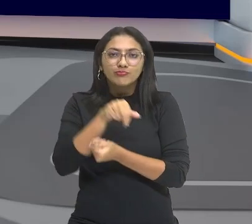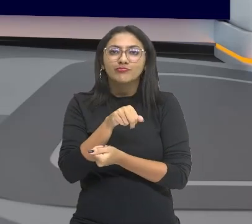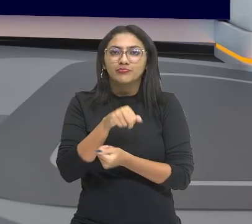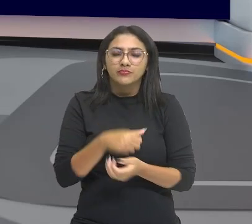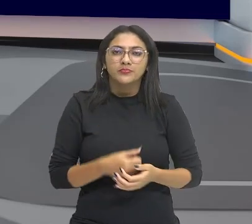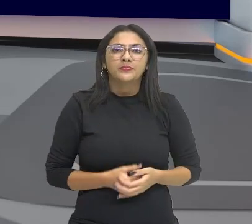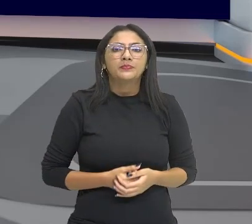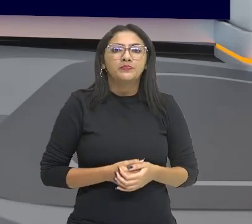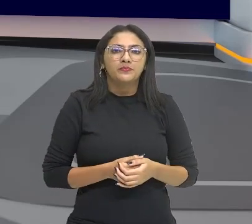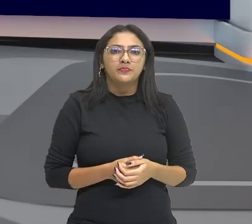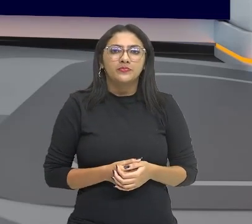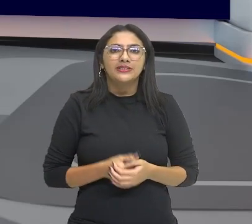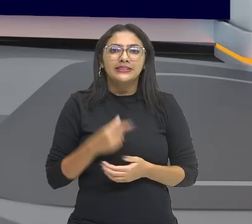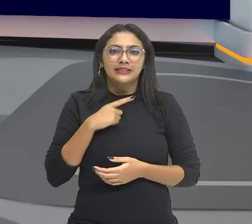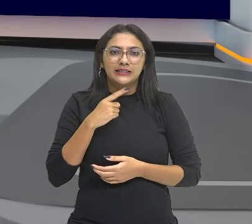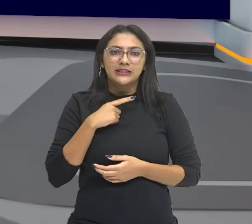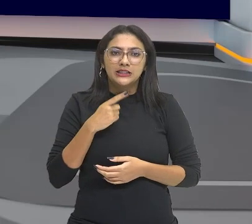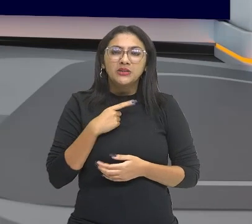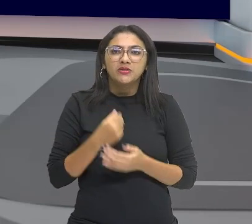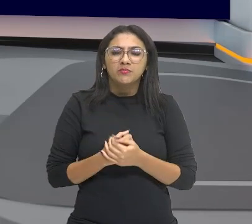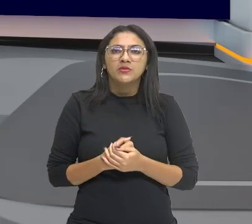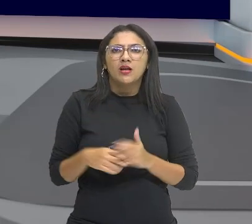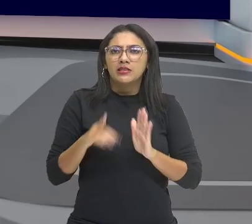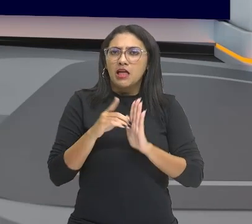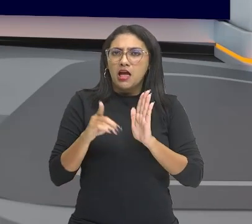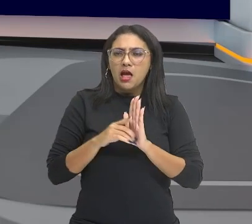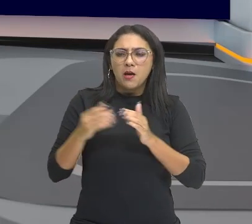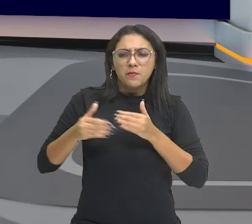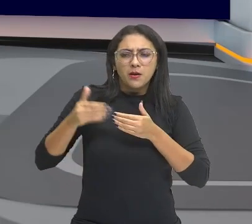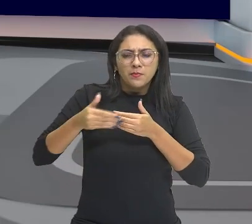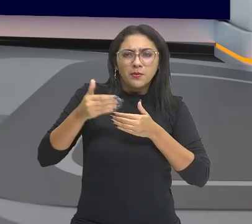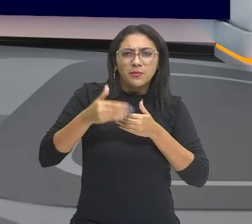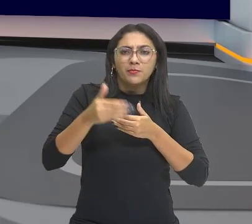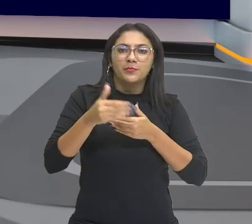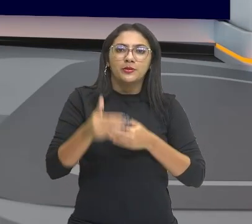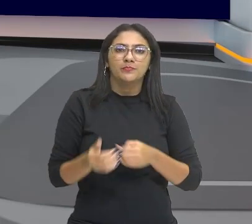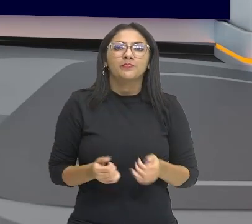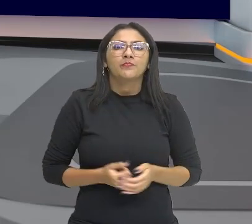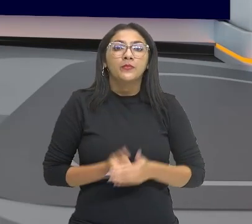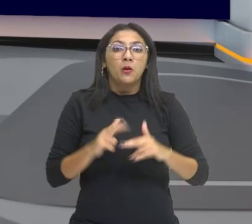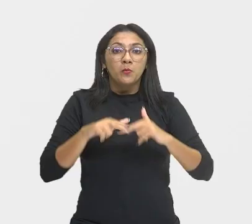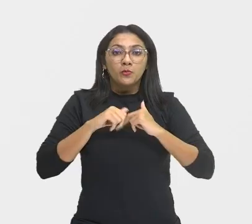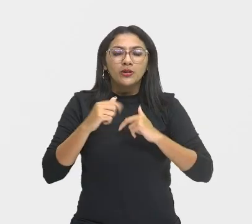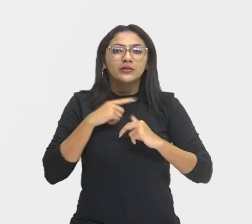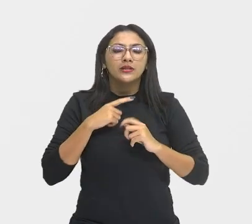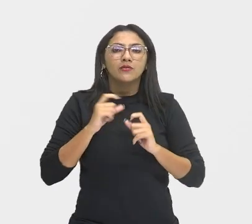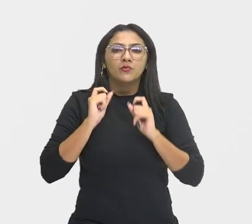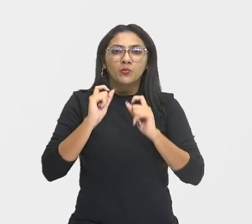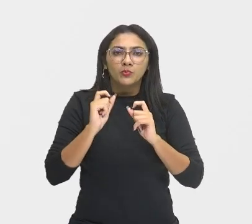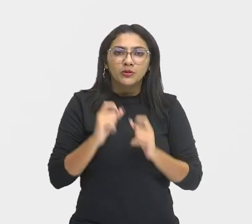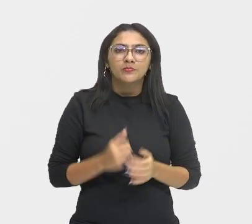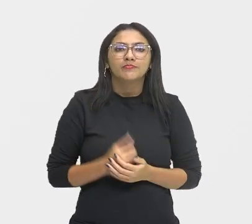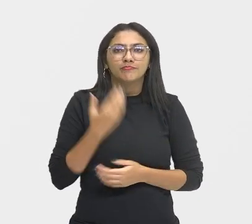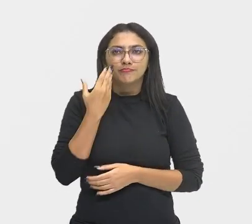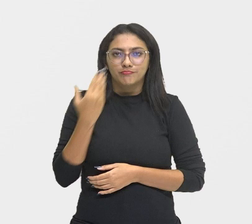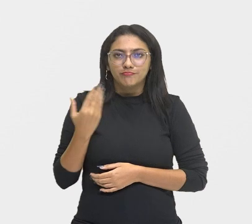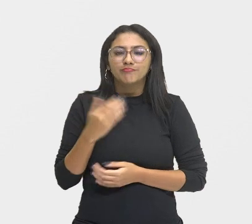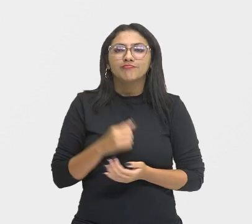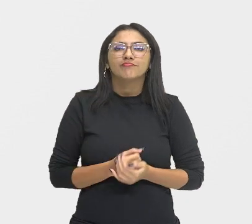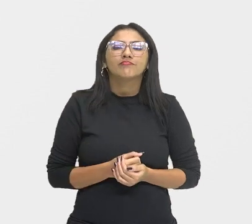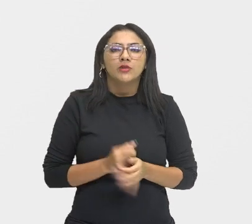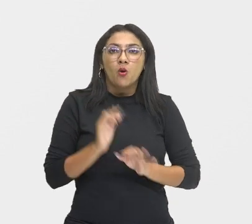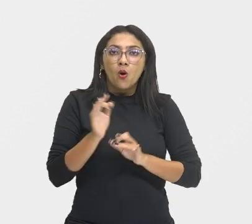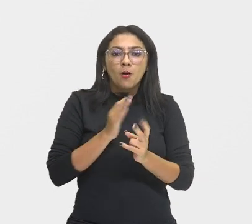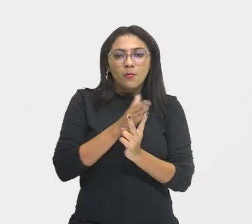turma? Foi assim durante algumas décadas. Com isso, turma, a gente tem a chamada ordem bipolar, com esses dois polos